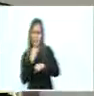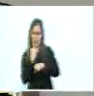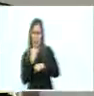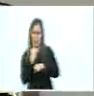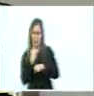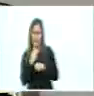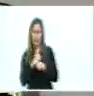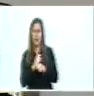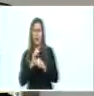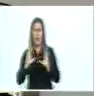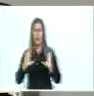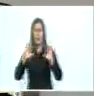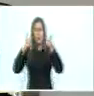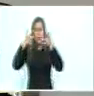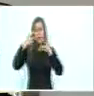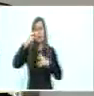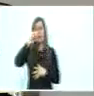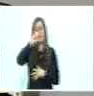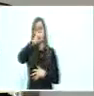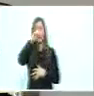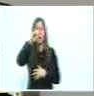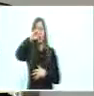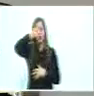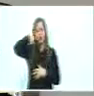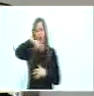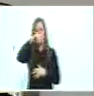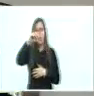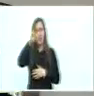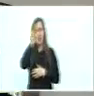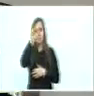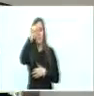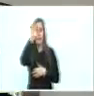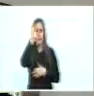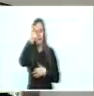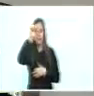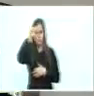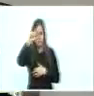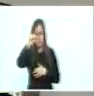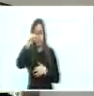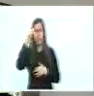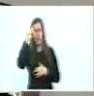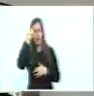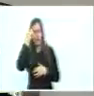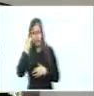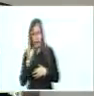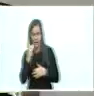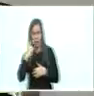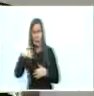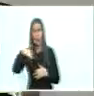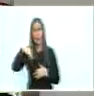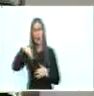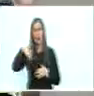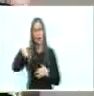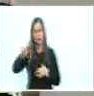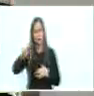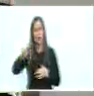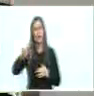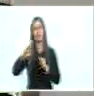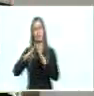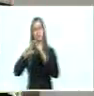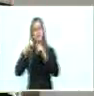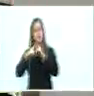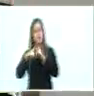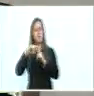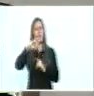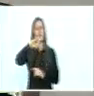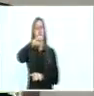João Batista, que inicia amanhã, dia 24 desse mês, lá na paróquia São João Batista, com todas